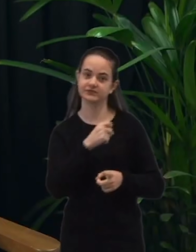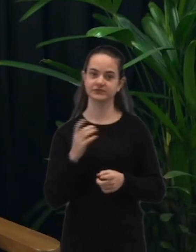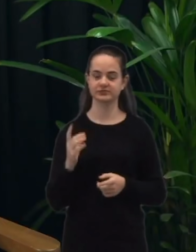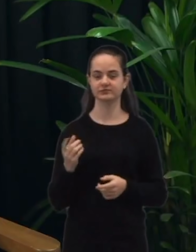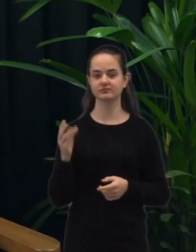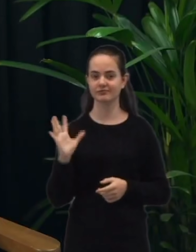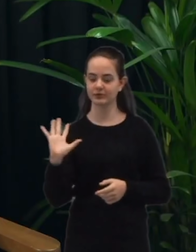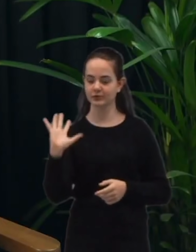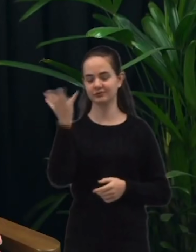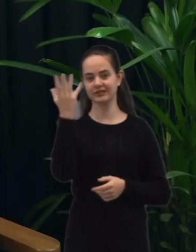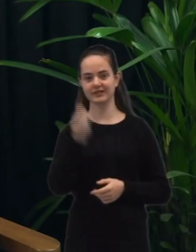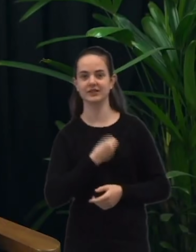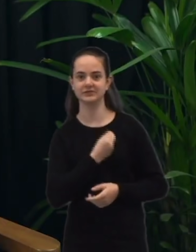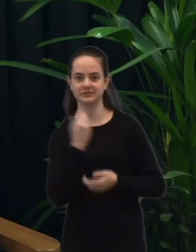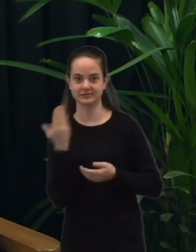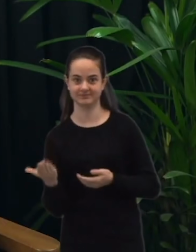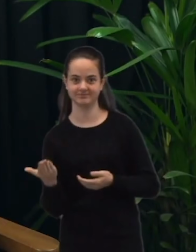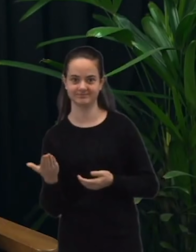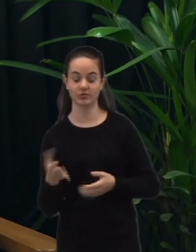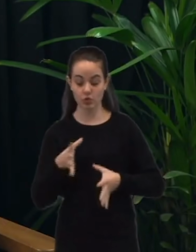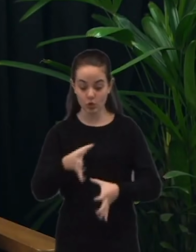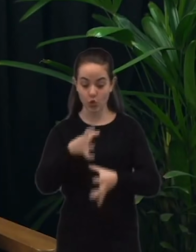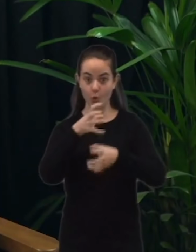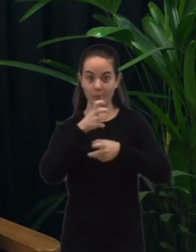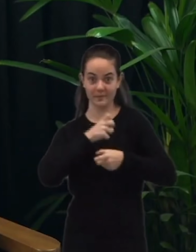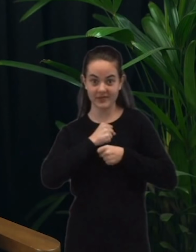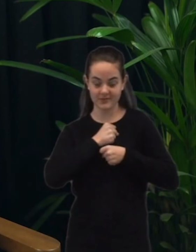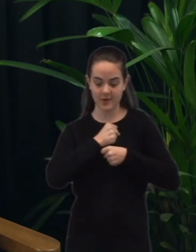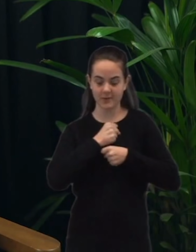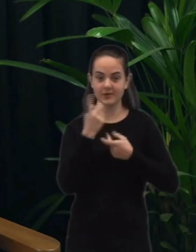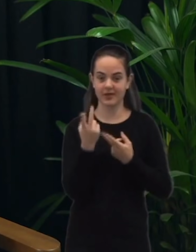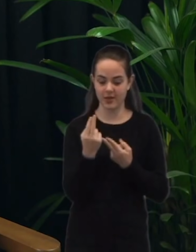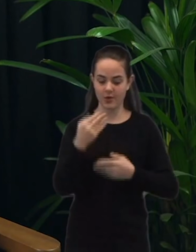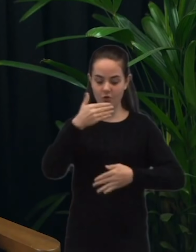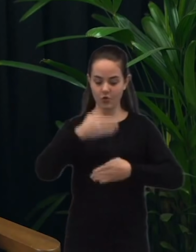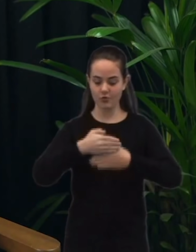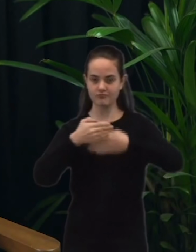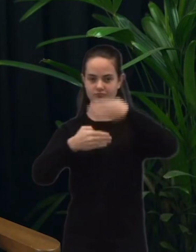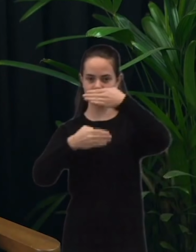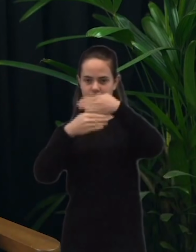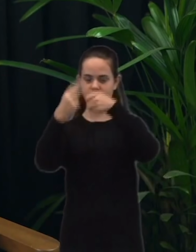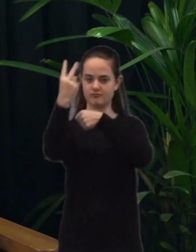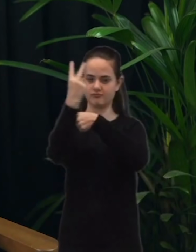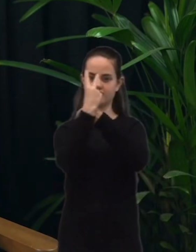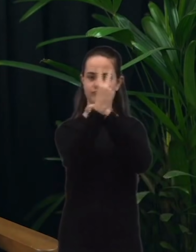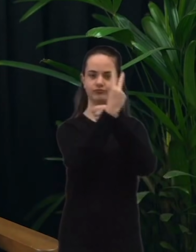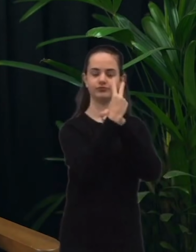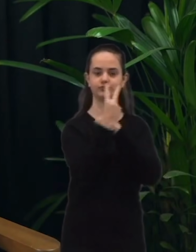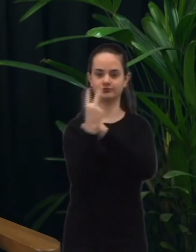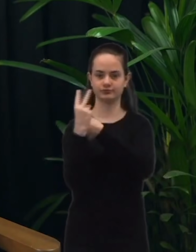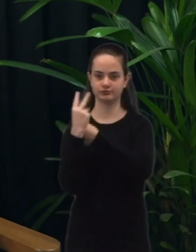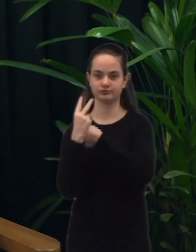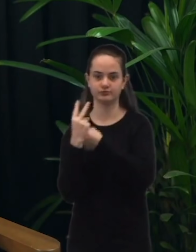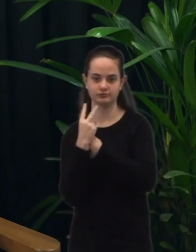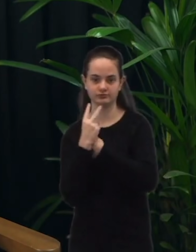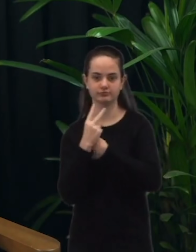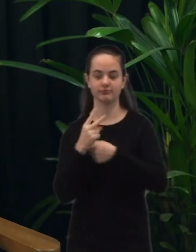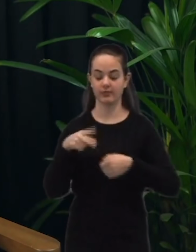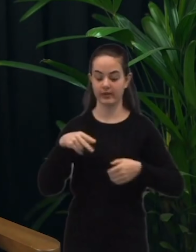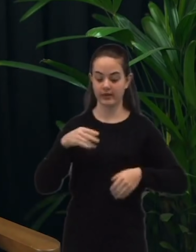o domínio próprio, ele faz um muro de proteção ao nosso redor. Domínio próprio também está